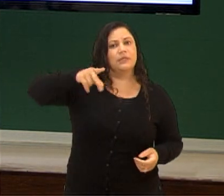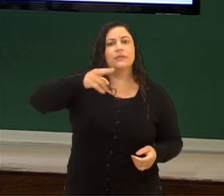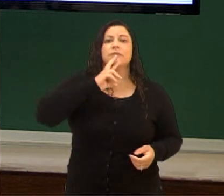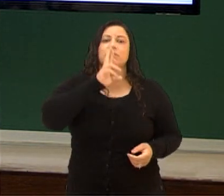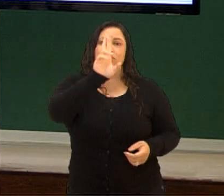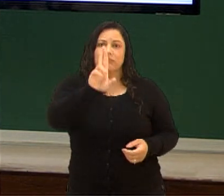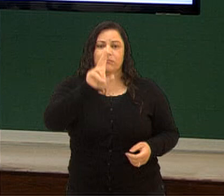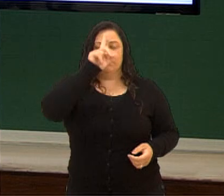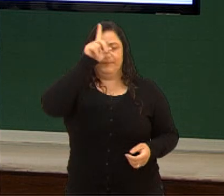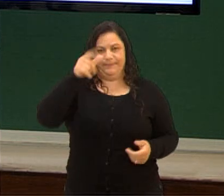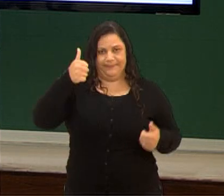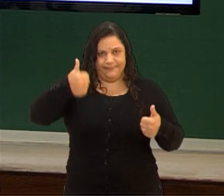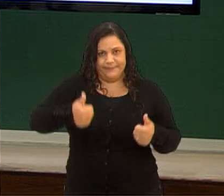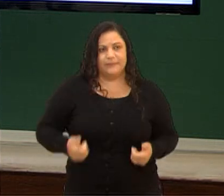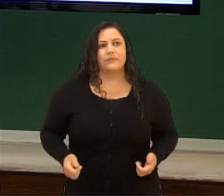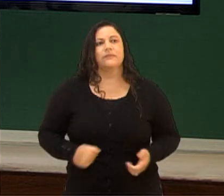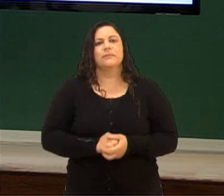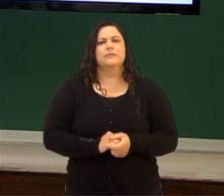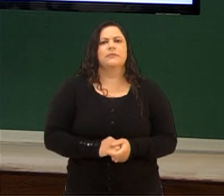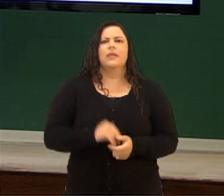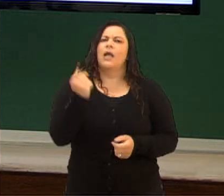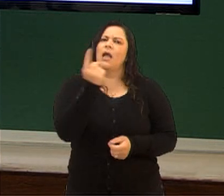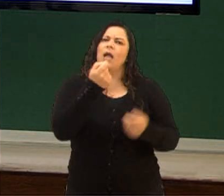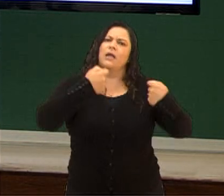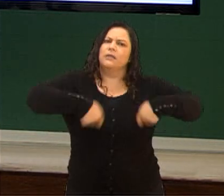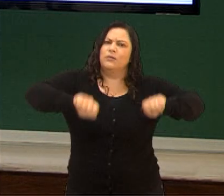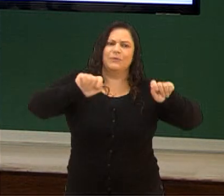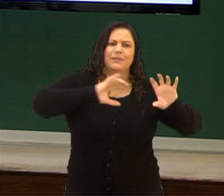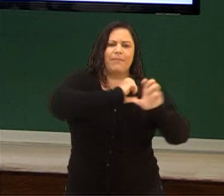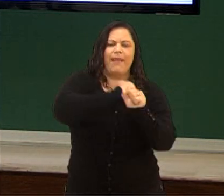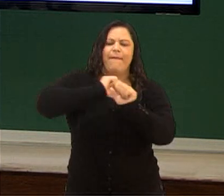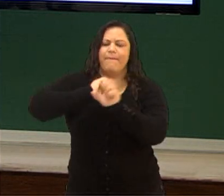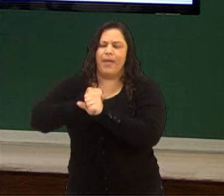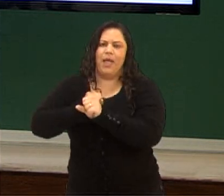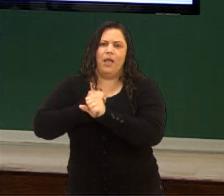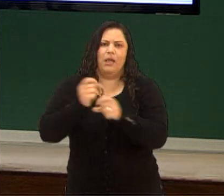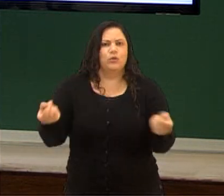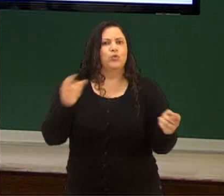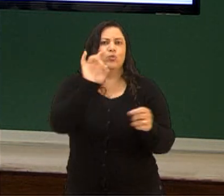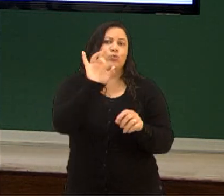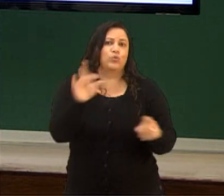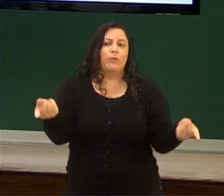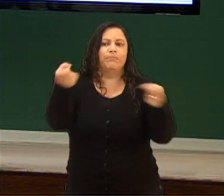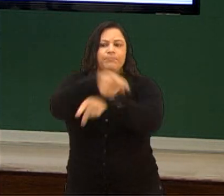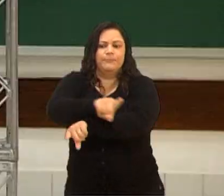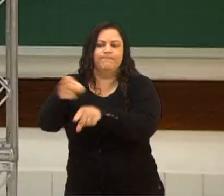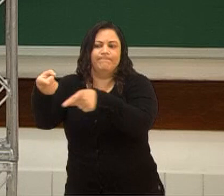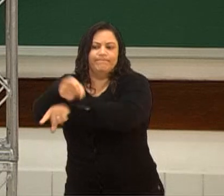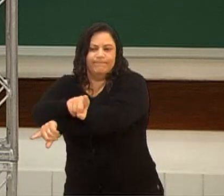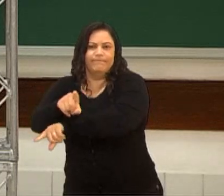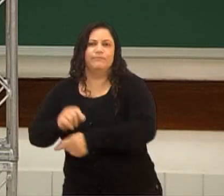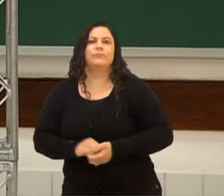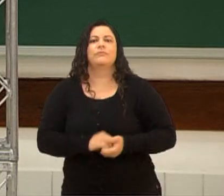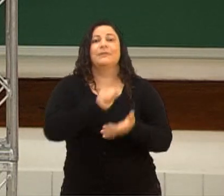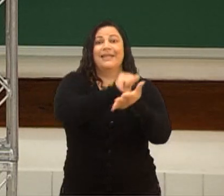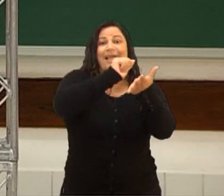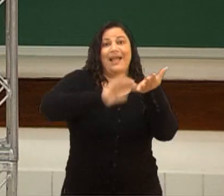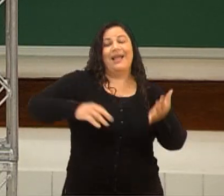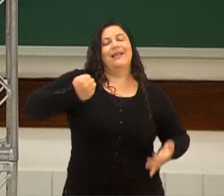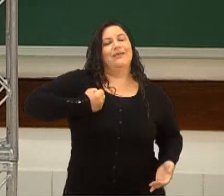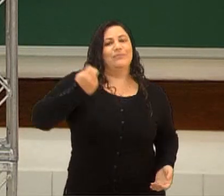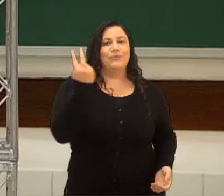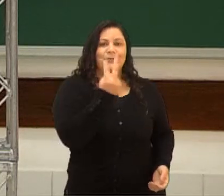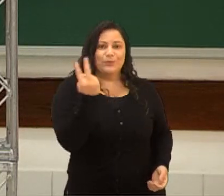Essa é a ideia, tá legal? Não precisa fazer duas contas, só inverter. Tá ok? Exercício 2, pessoal. Vamos fazer a leitura